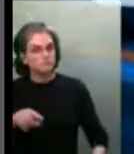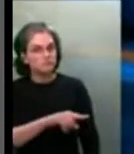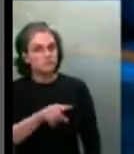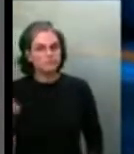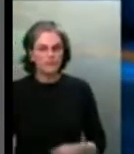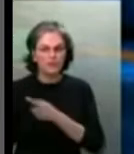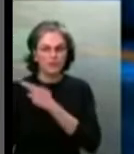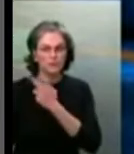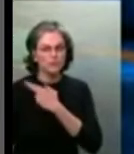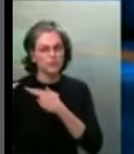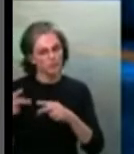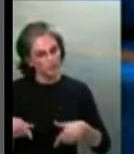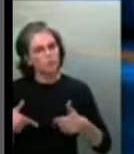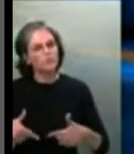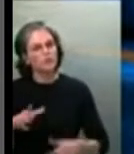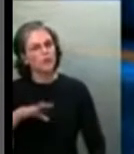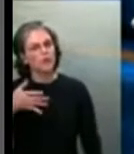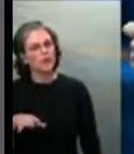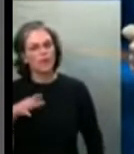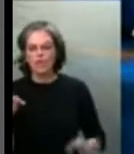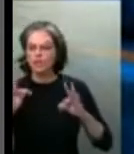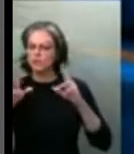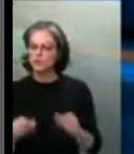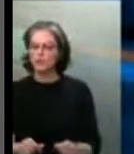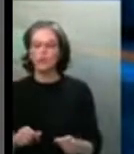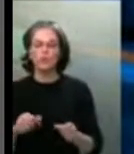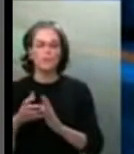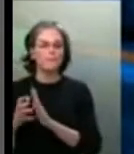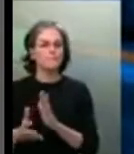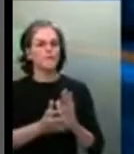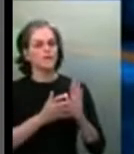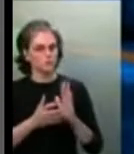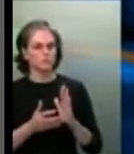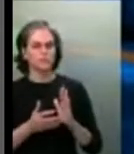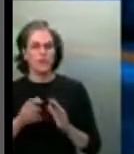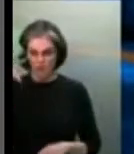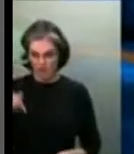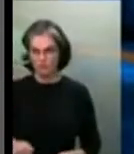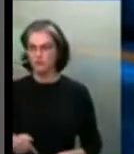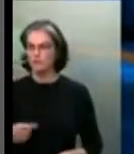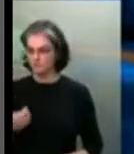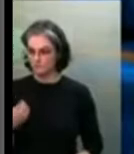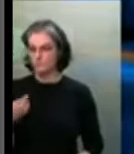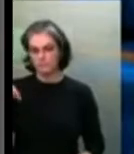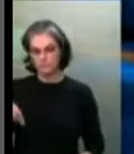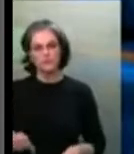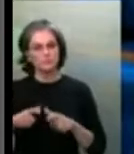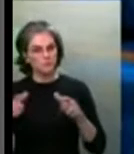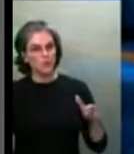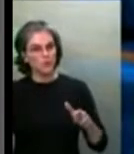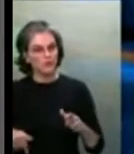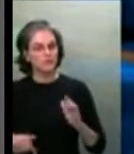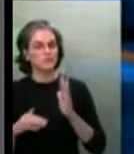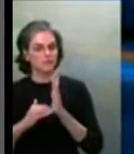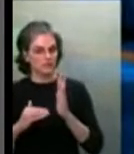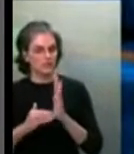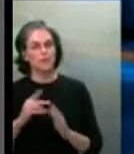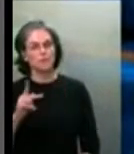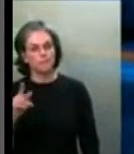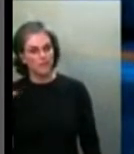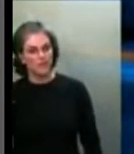agir. Todos os partidos democráticos, inclusive estes que têm aqui a maioria no Senado,